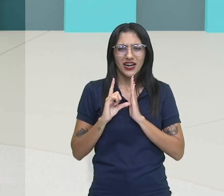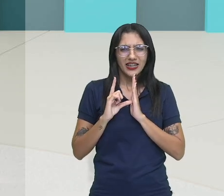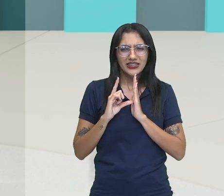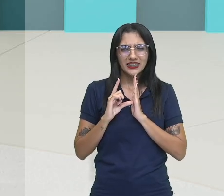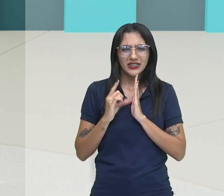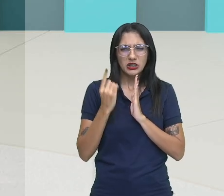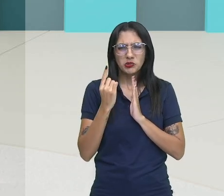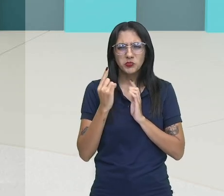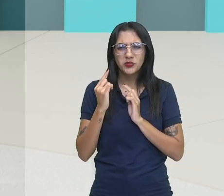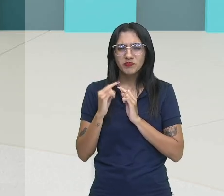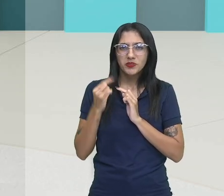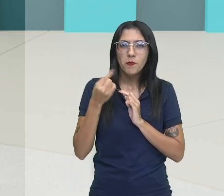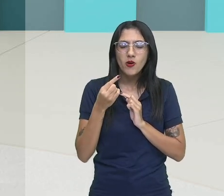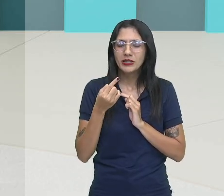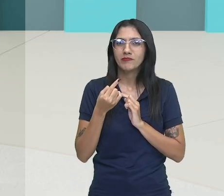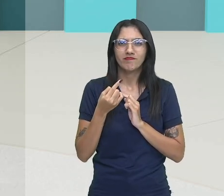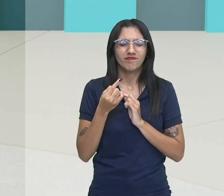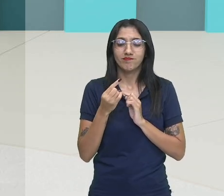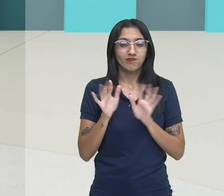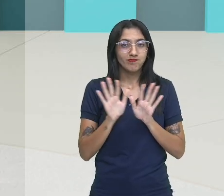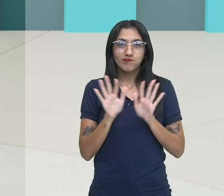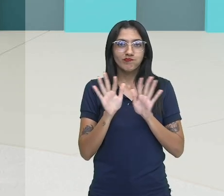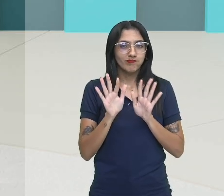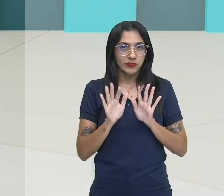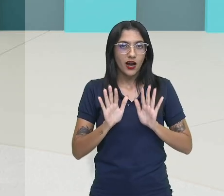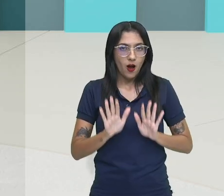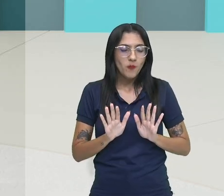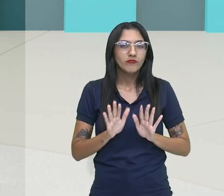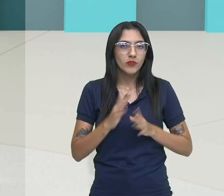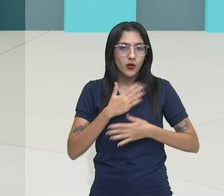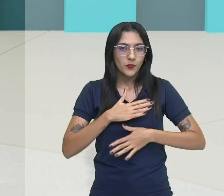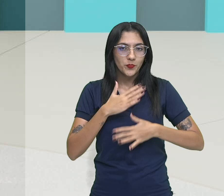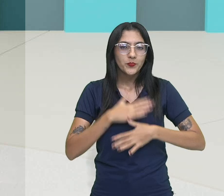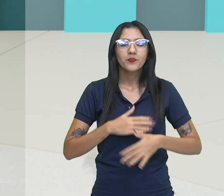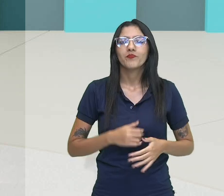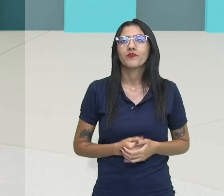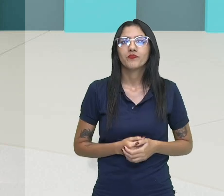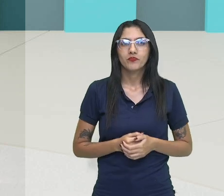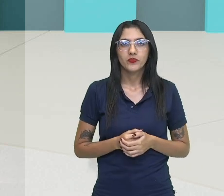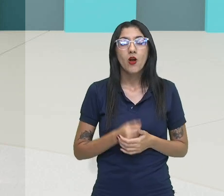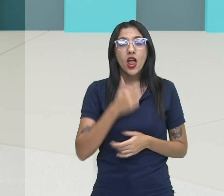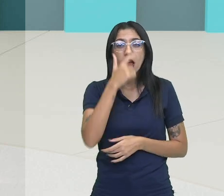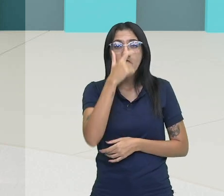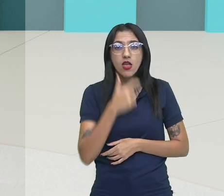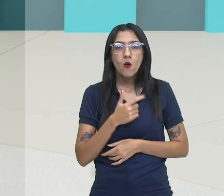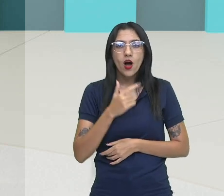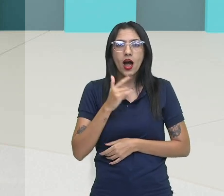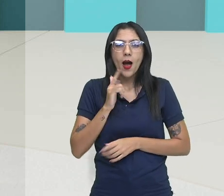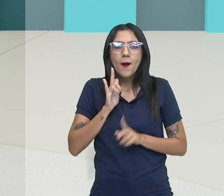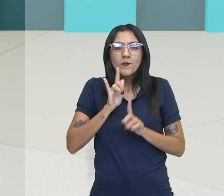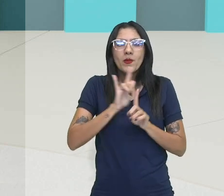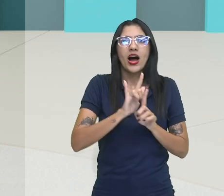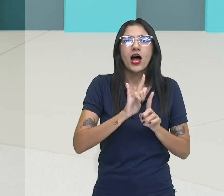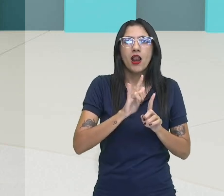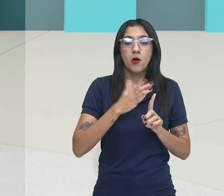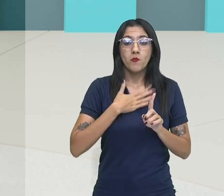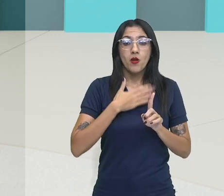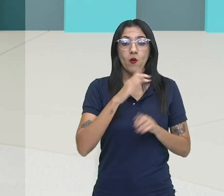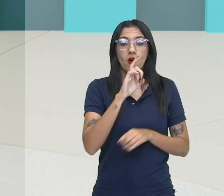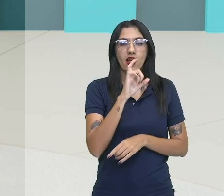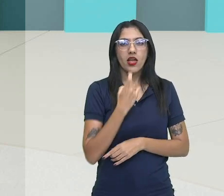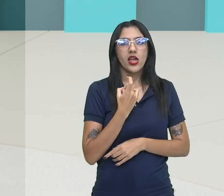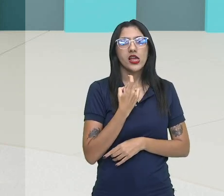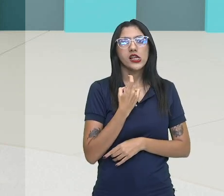Eita, professora, volta aí. Vamos ver isso com exemplo. Eu amara o meu